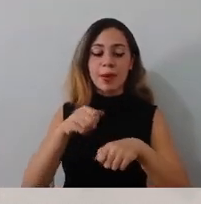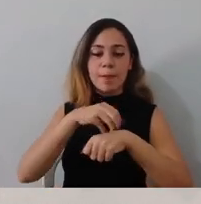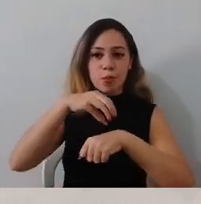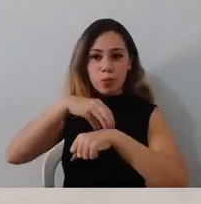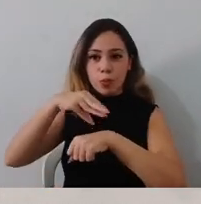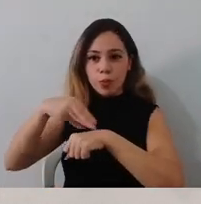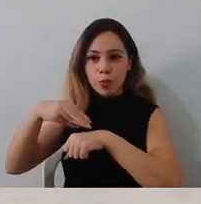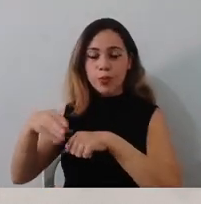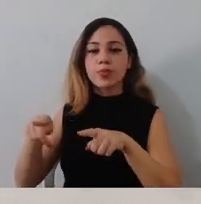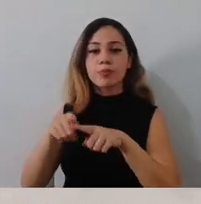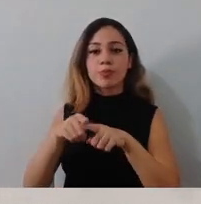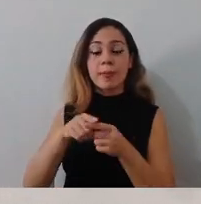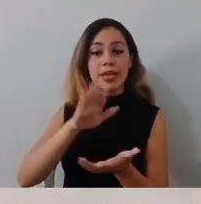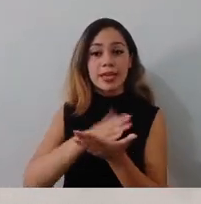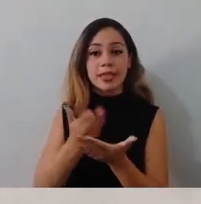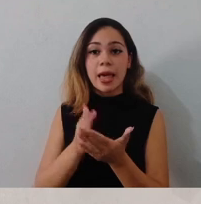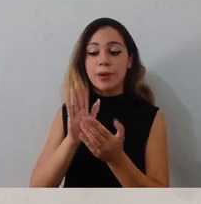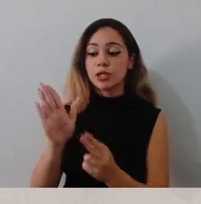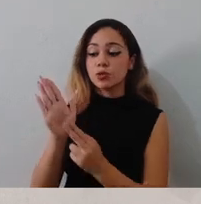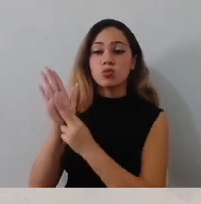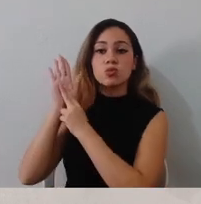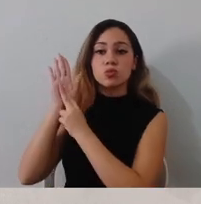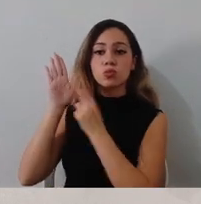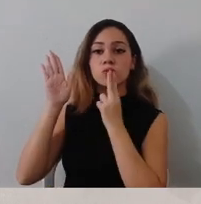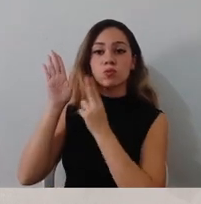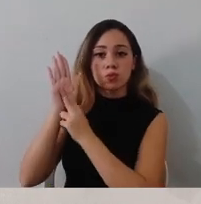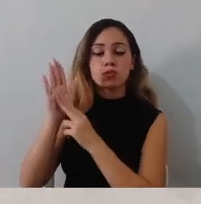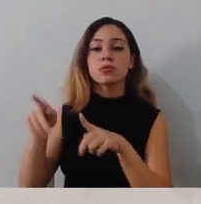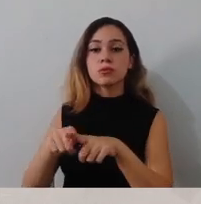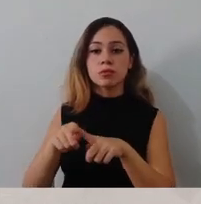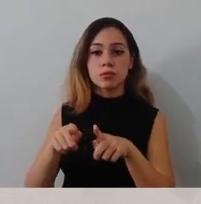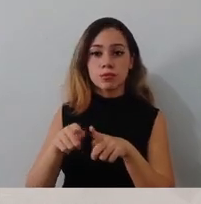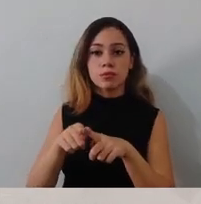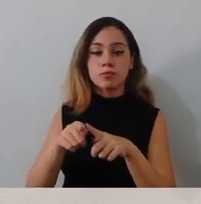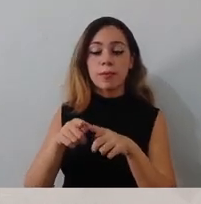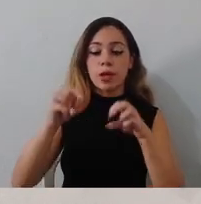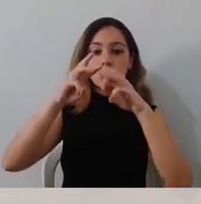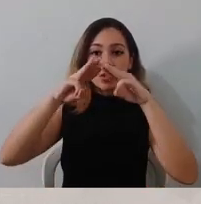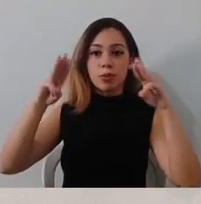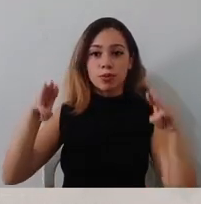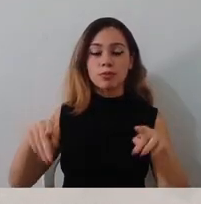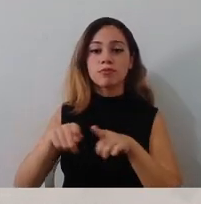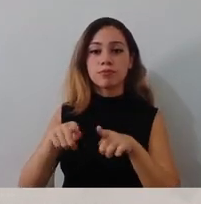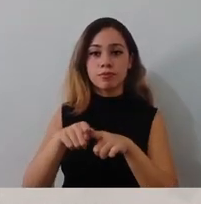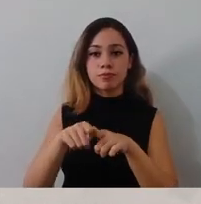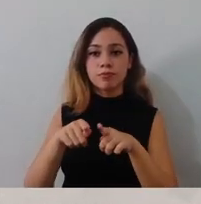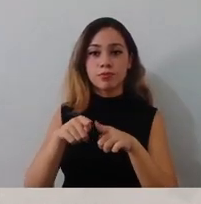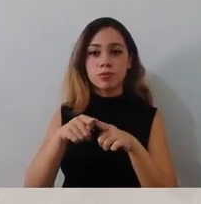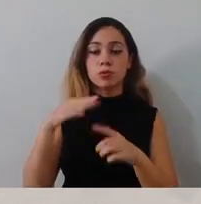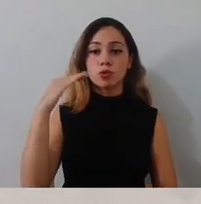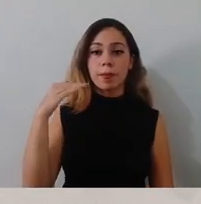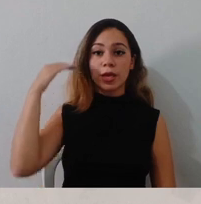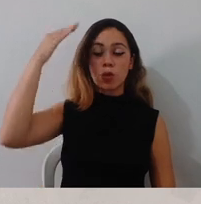mediadora judicial, intérprete juramentada do Tribunal da Justiça e do TRF2, Superior